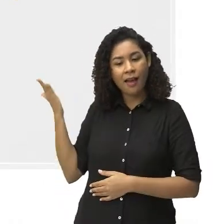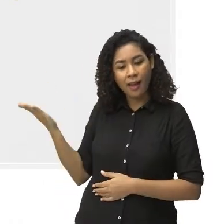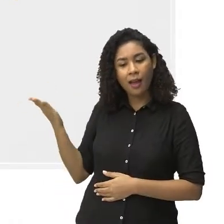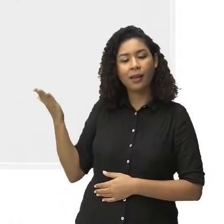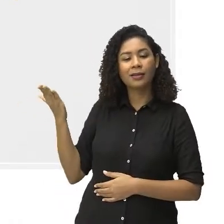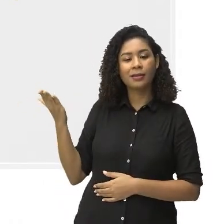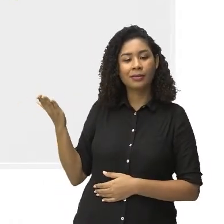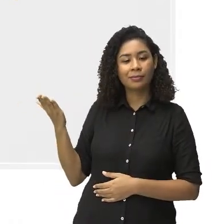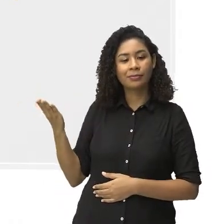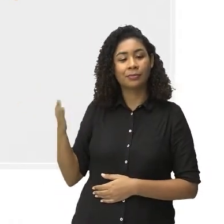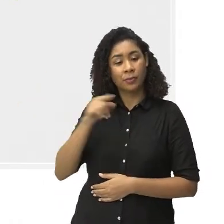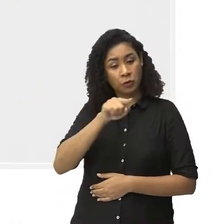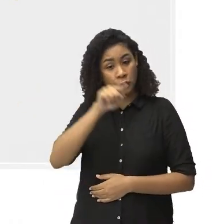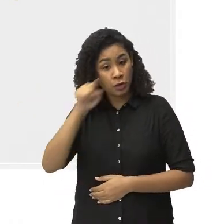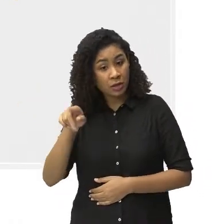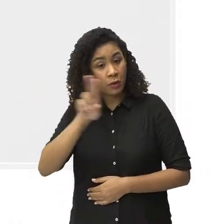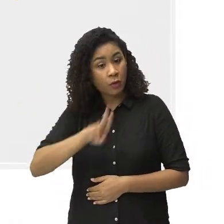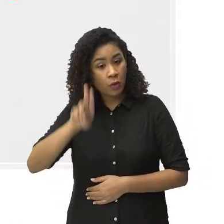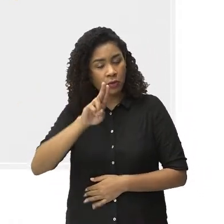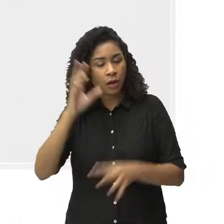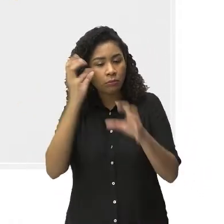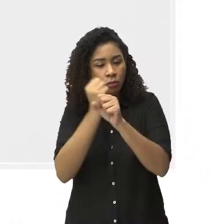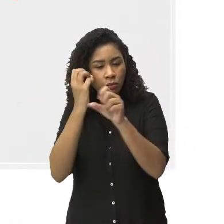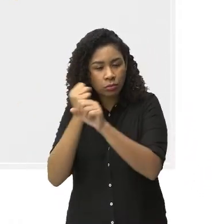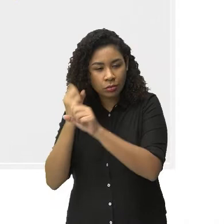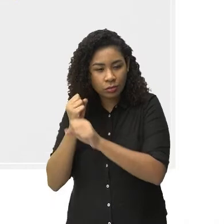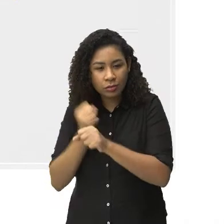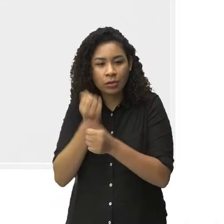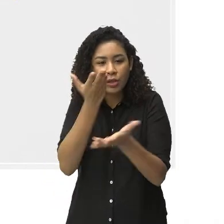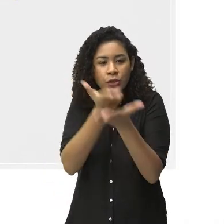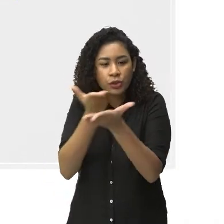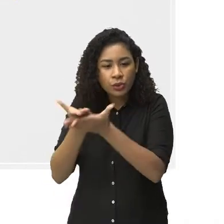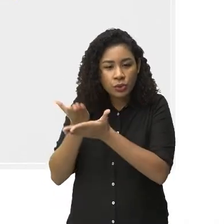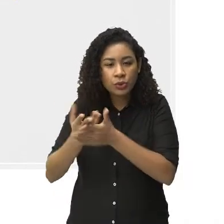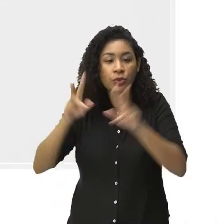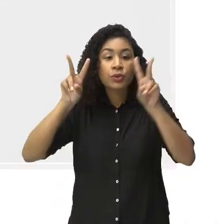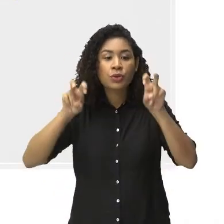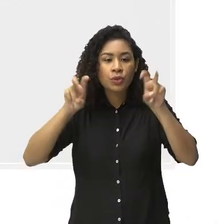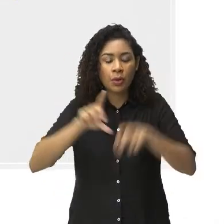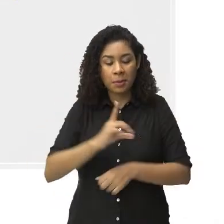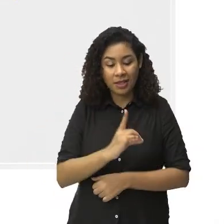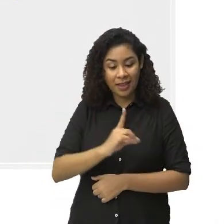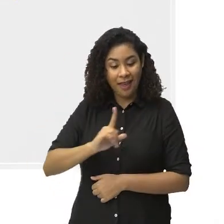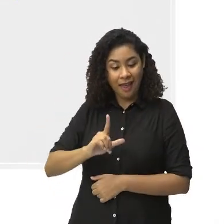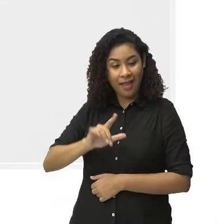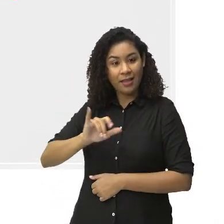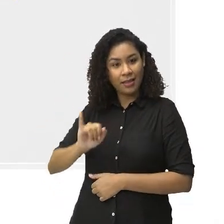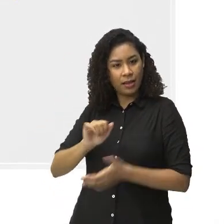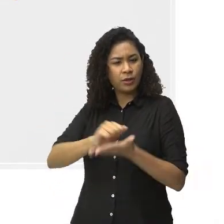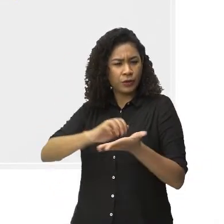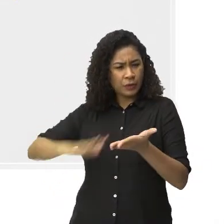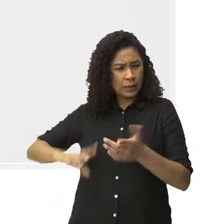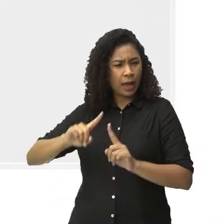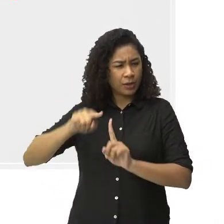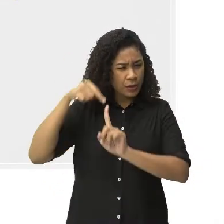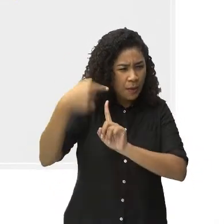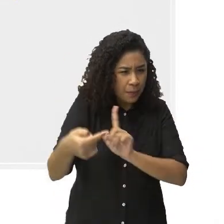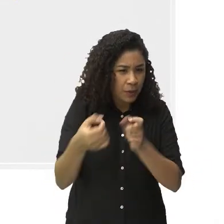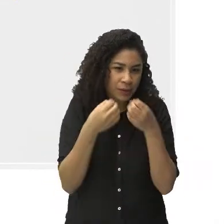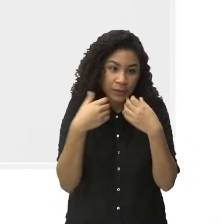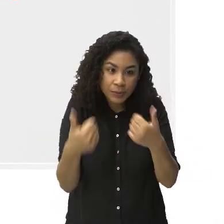vão resolver a DLI de logo mais, tá? Vão determinar essa distância,